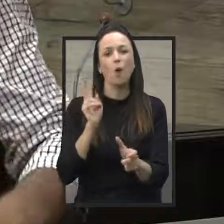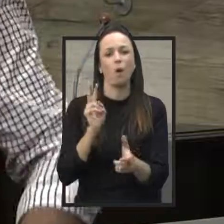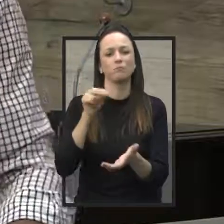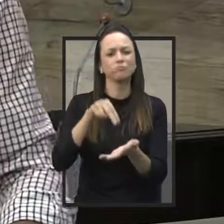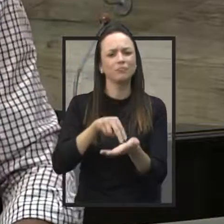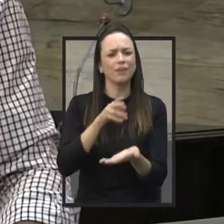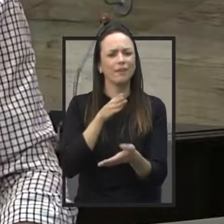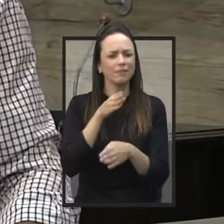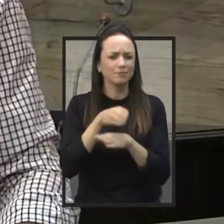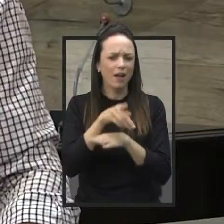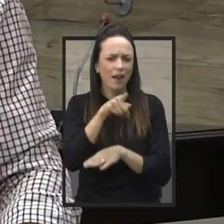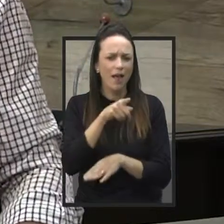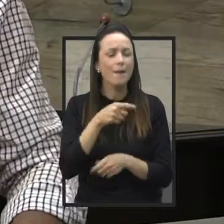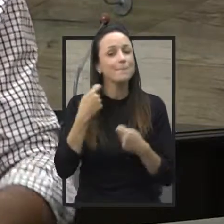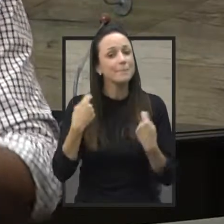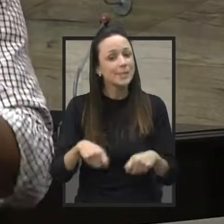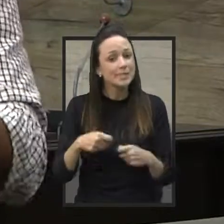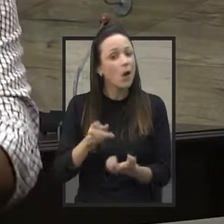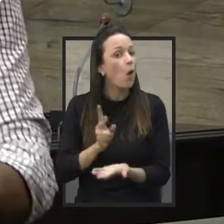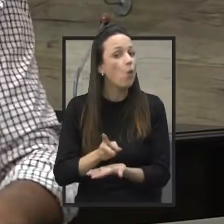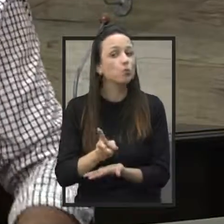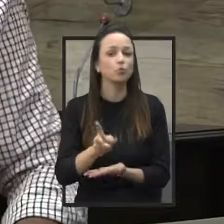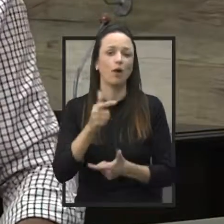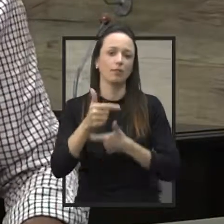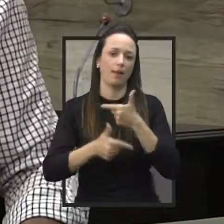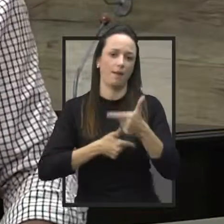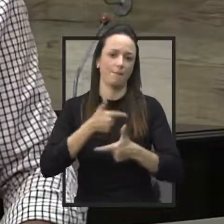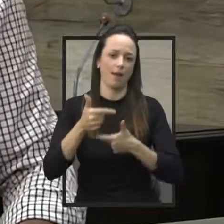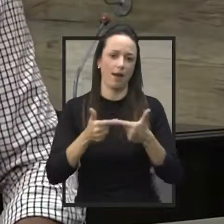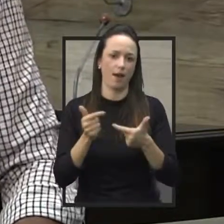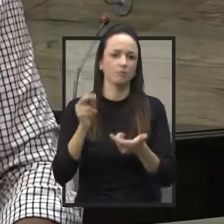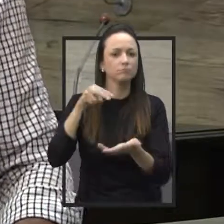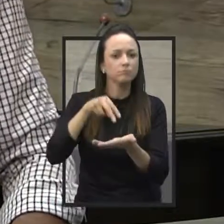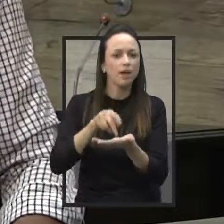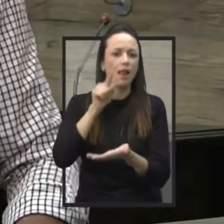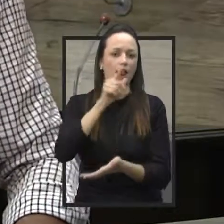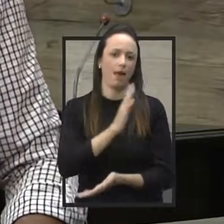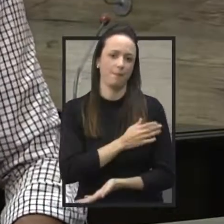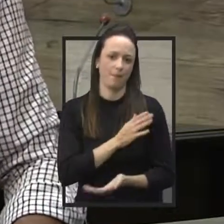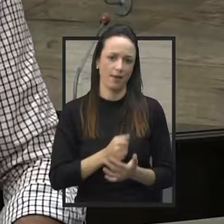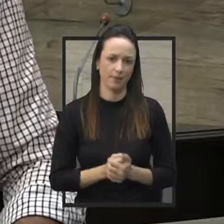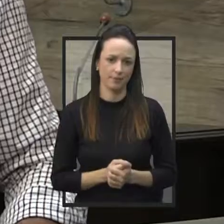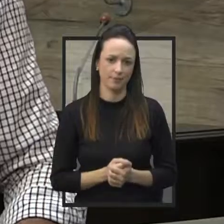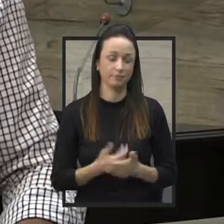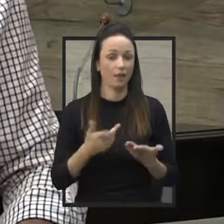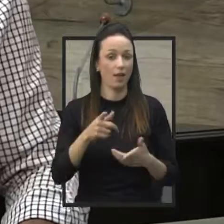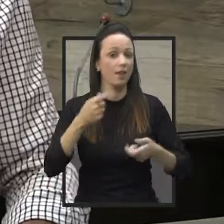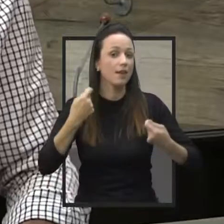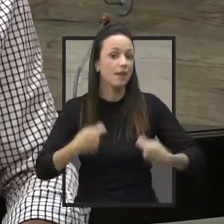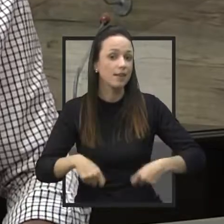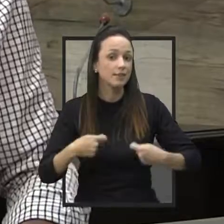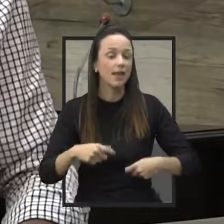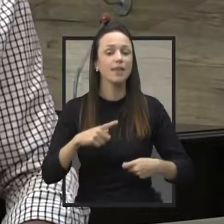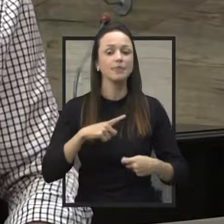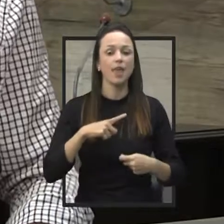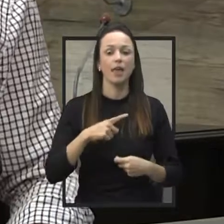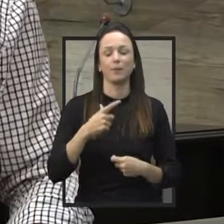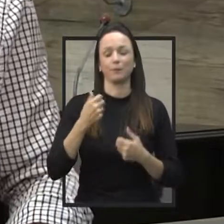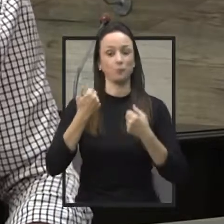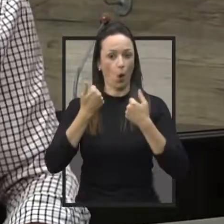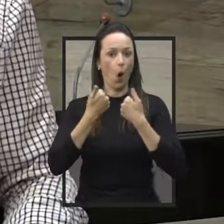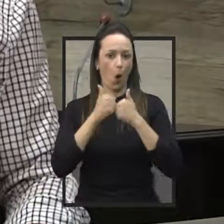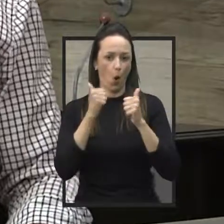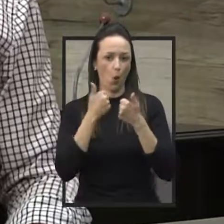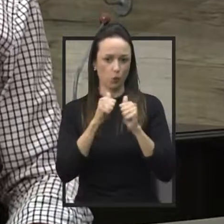continuar a receber o trabalho da AMAI, eles precisam continuar indo até lá. E uma dessas necessidades, eles têm um ônibus lá que ultimamente tem